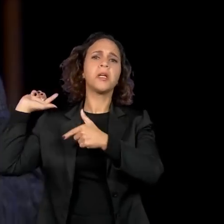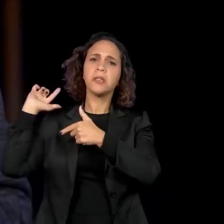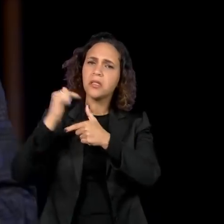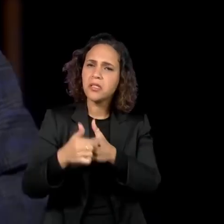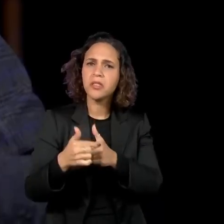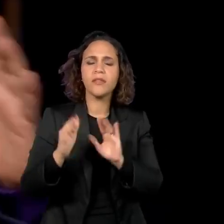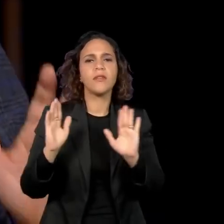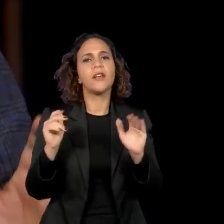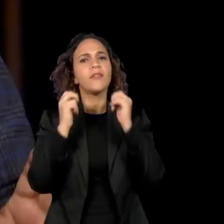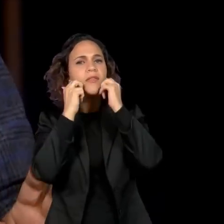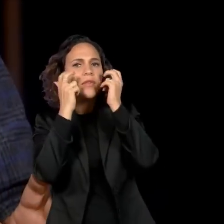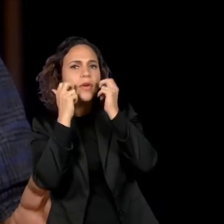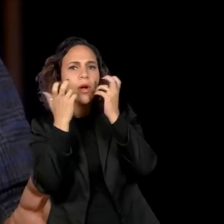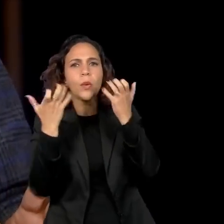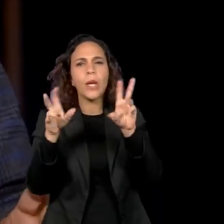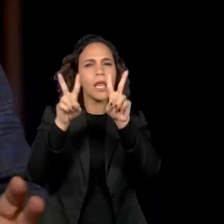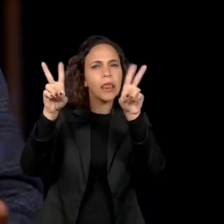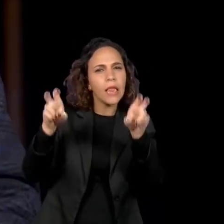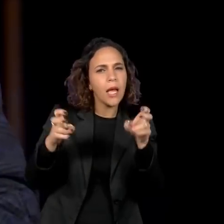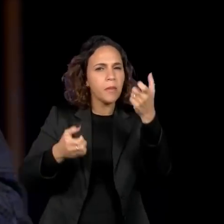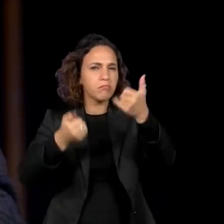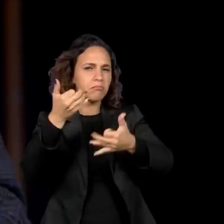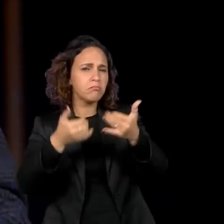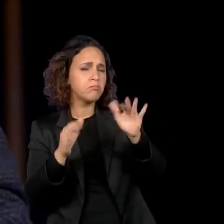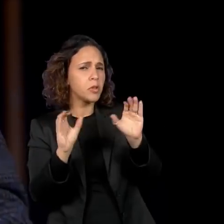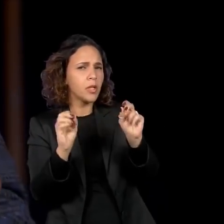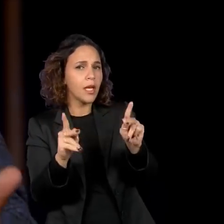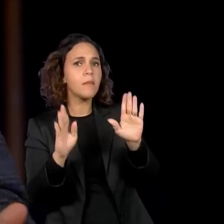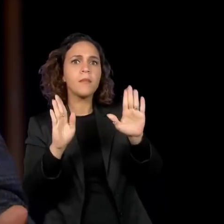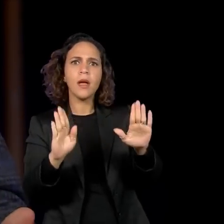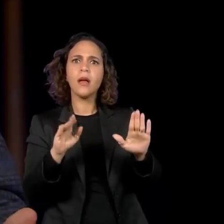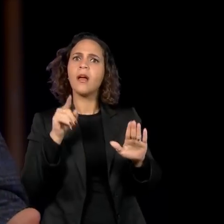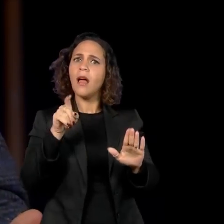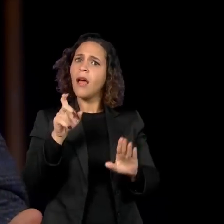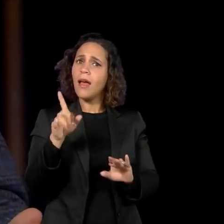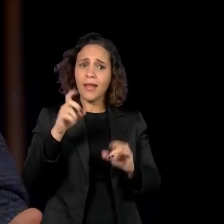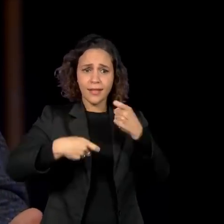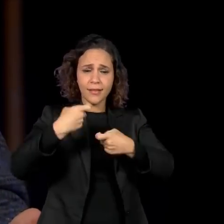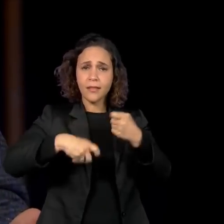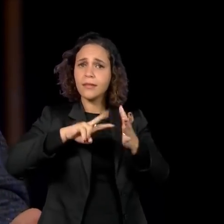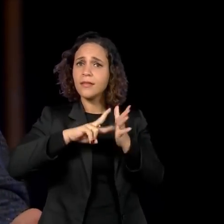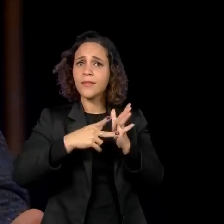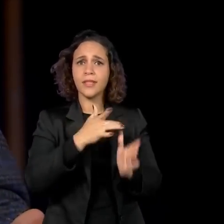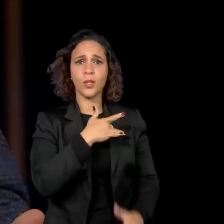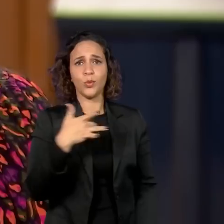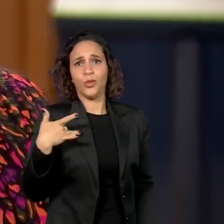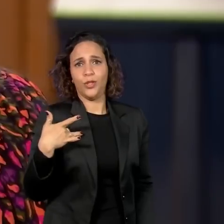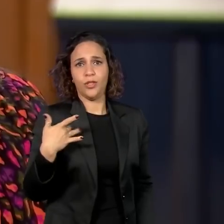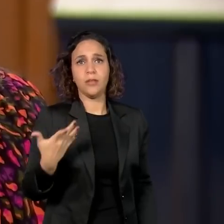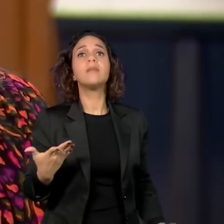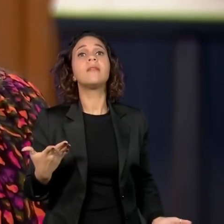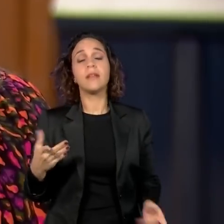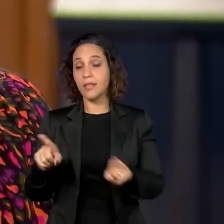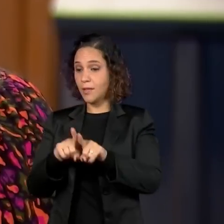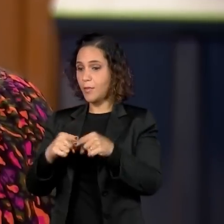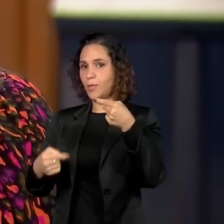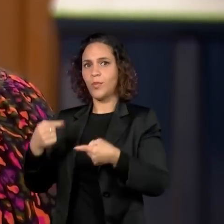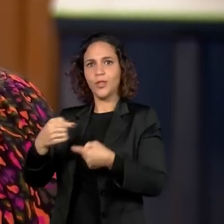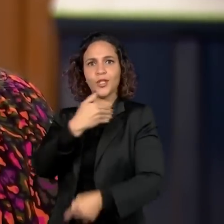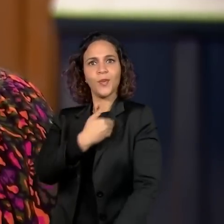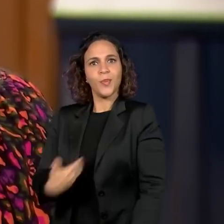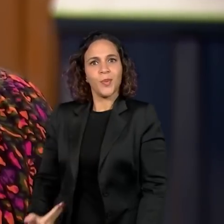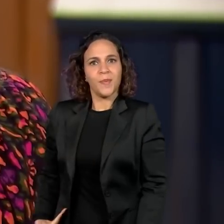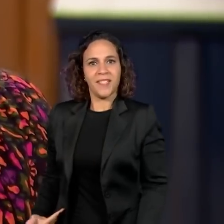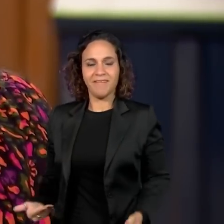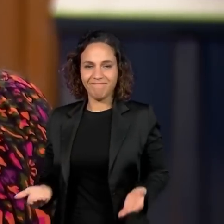mais acanhado e não quer falar desse assunto, mas nós estamos falando de uma coisa que é saúde mesmo, né? Nós estamos falando de políticas públicas. Políticas